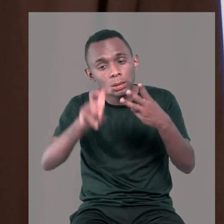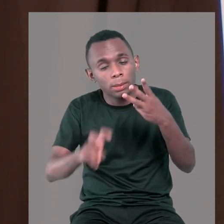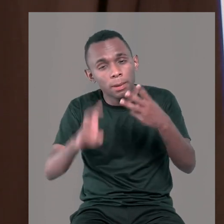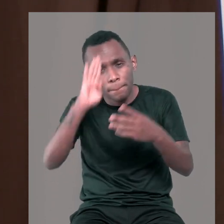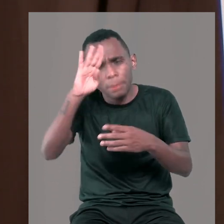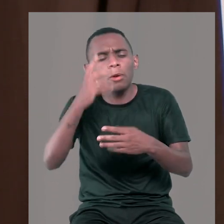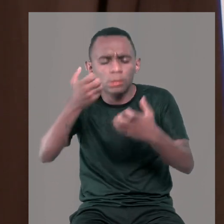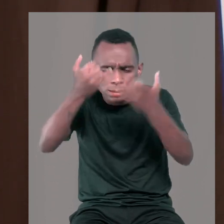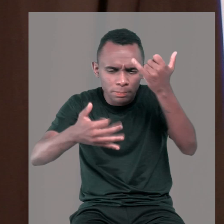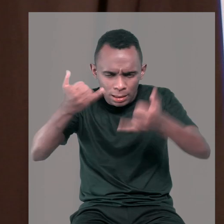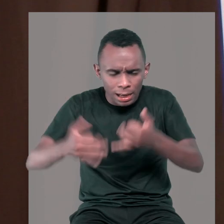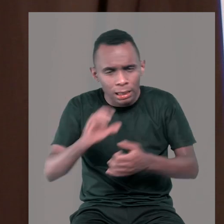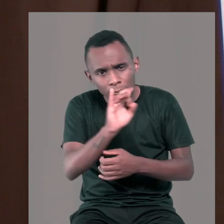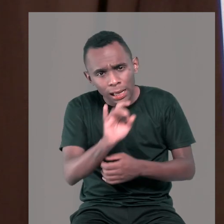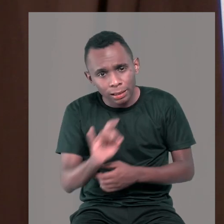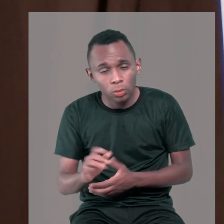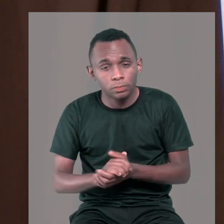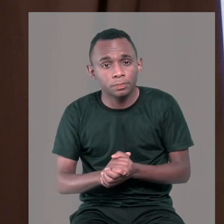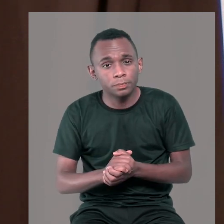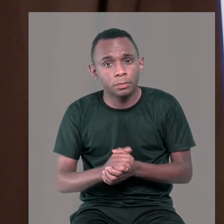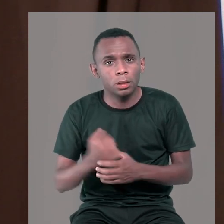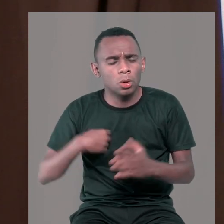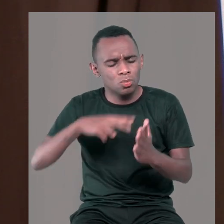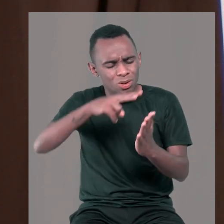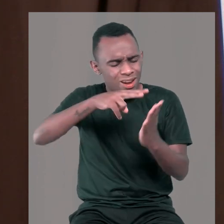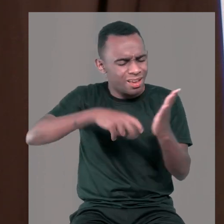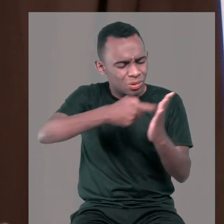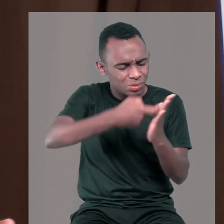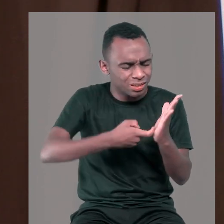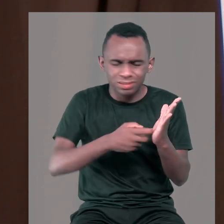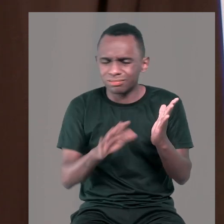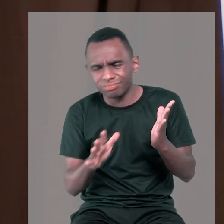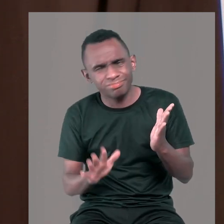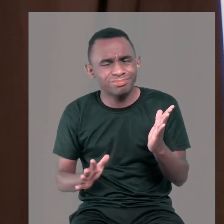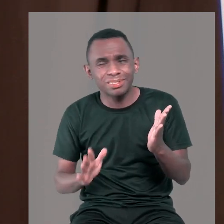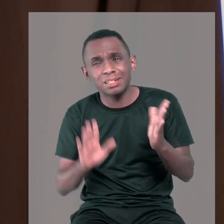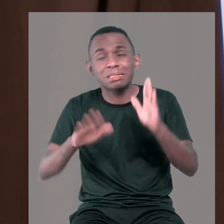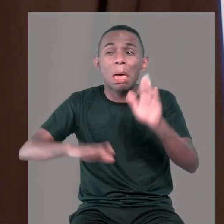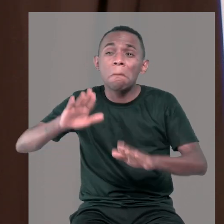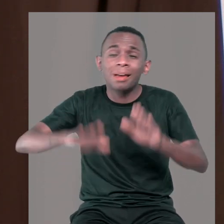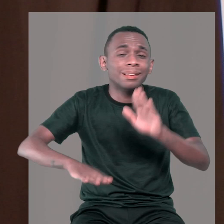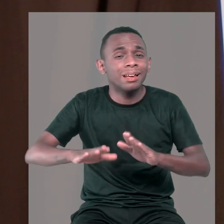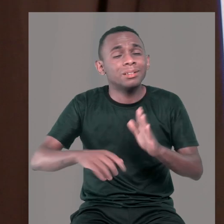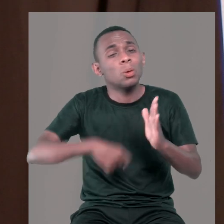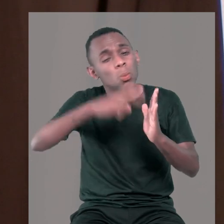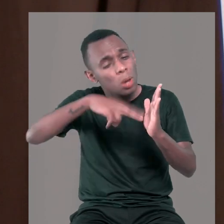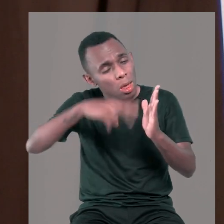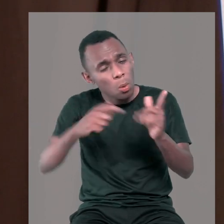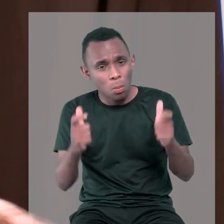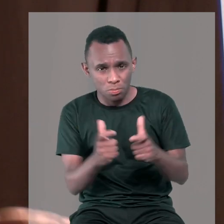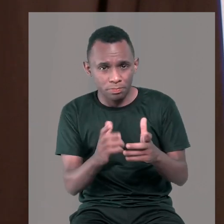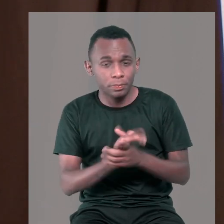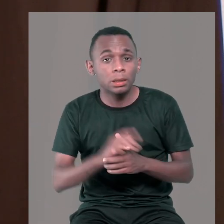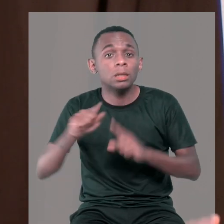faço questão, porque eu acho importante ler, pelo menos, as páginas finais do texto. Mas